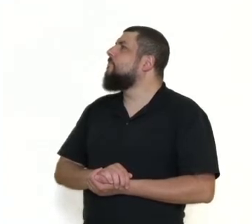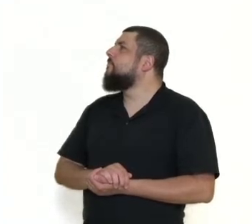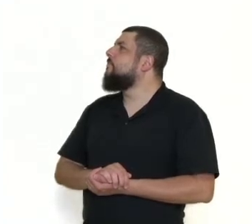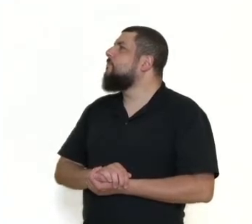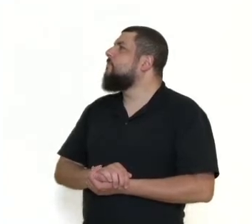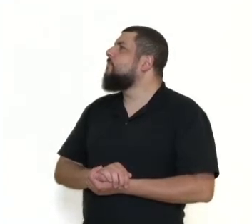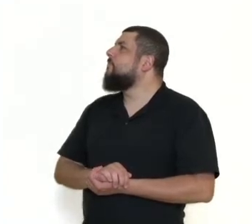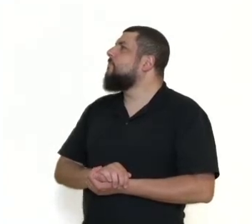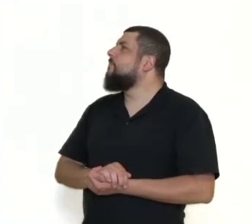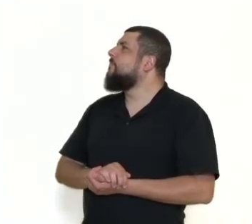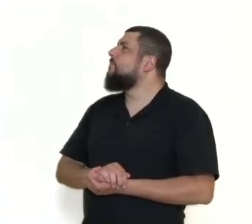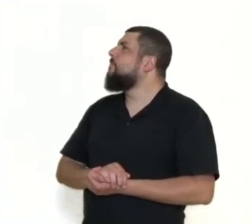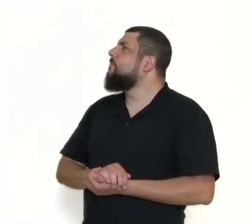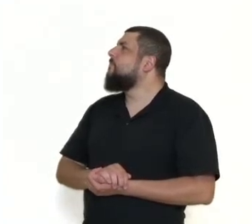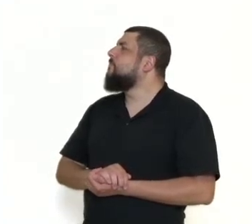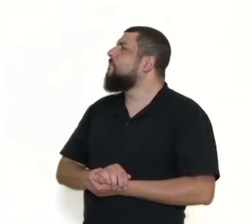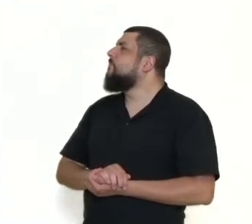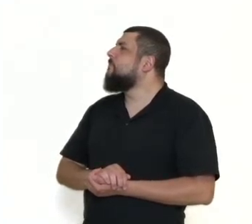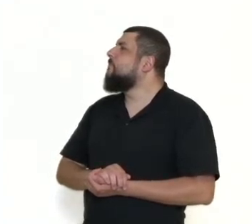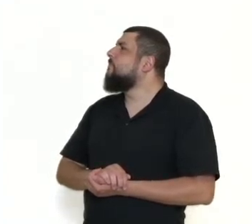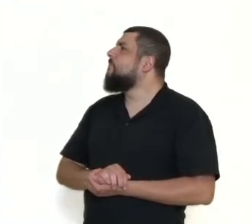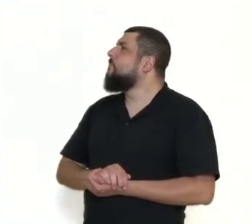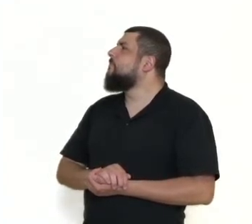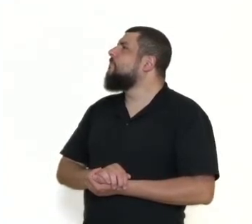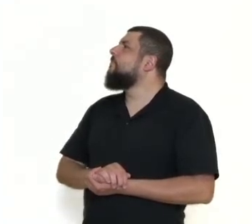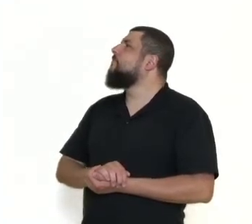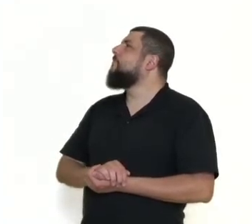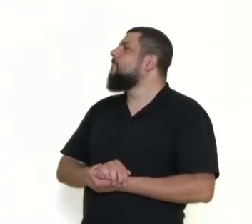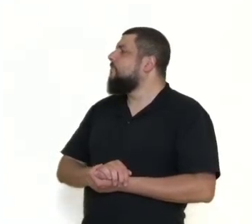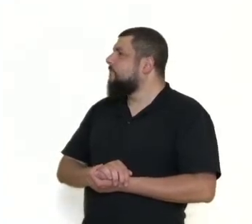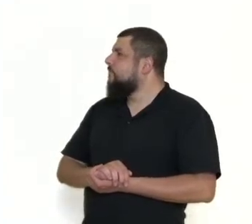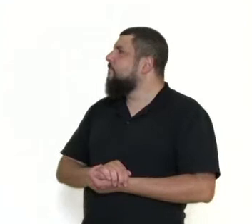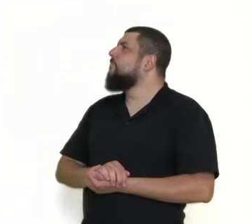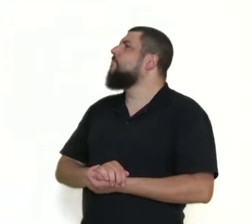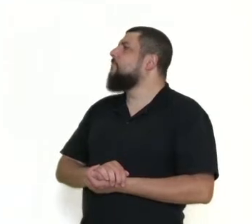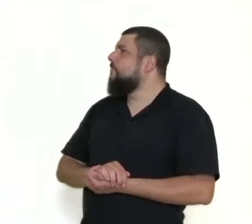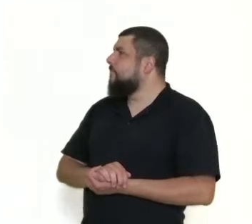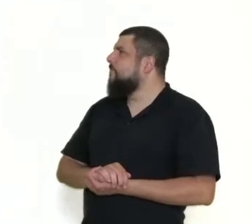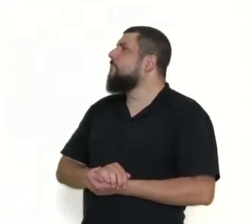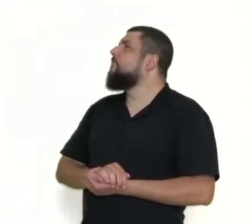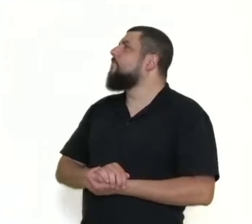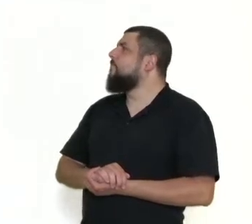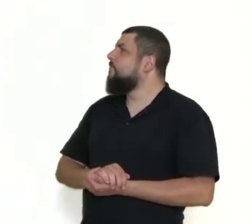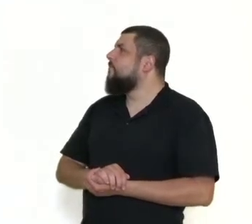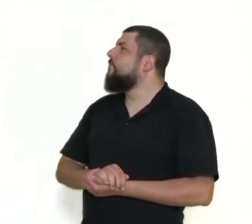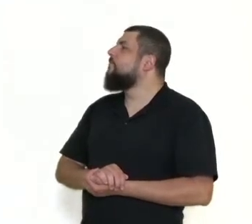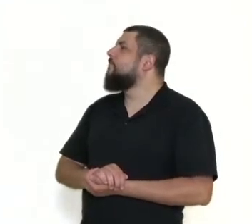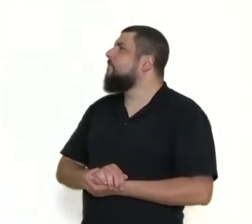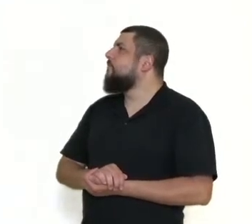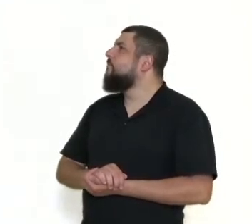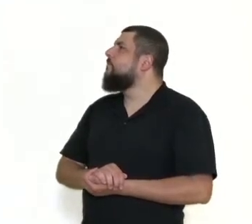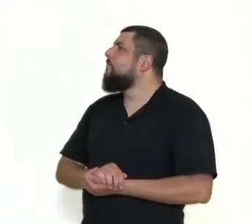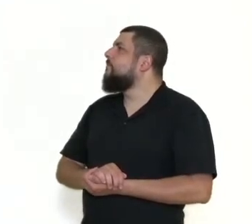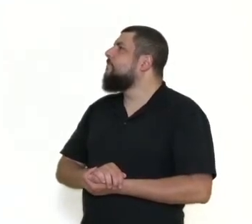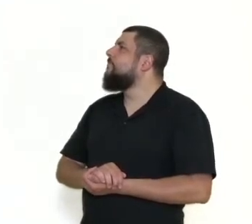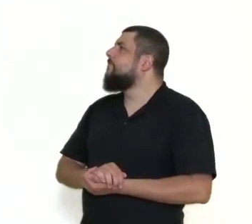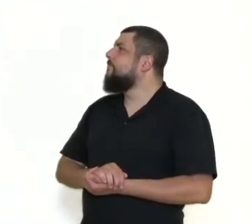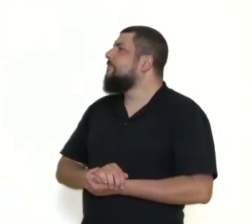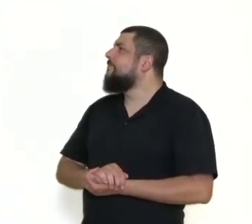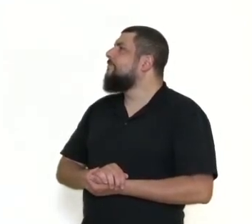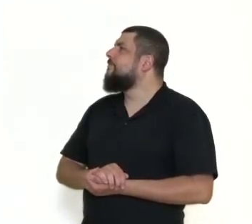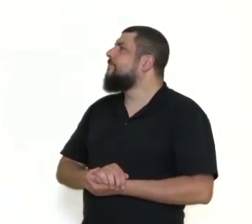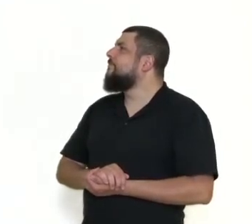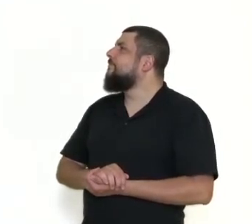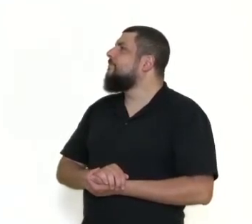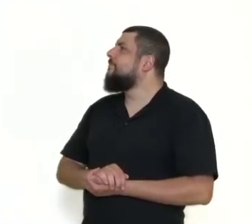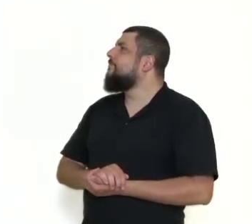de Mia Couto, refletem uma maneira de pensar e viver típica e são uma forma de resistência cultural